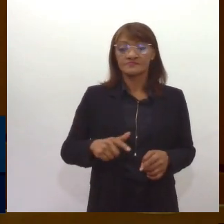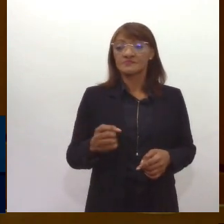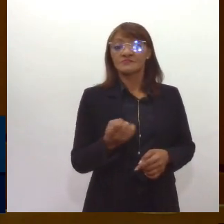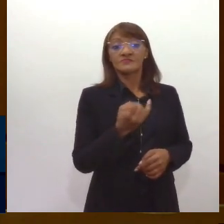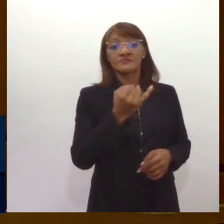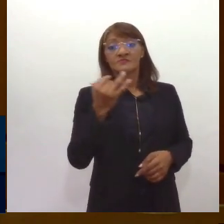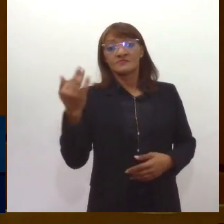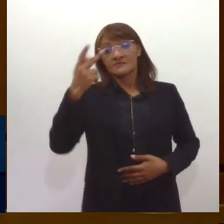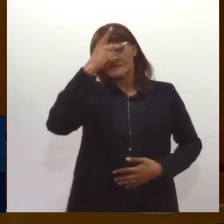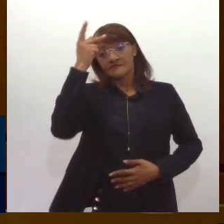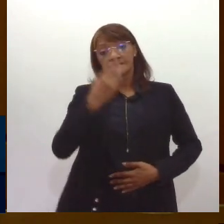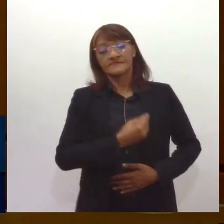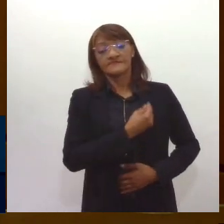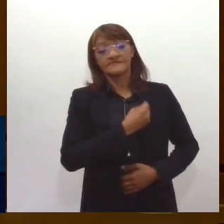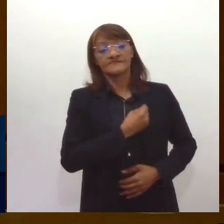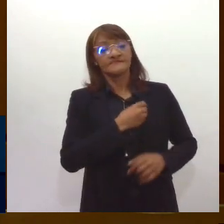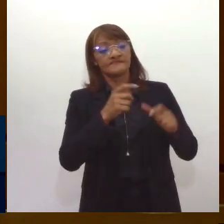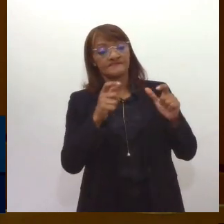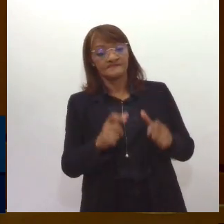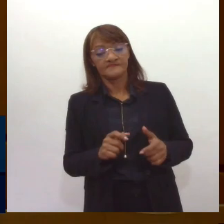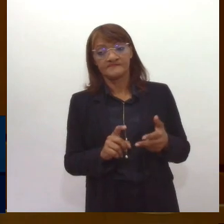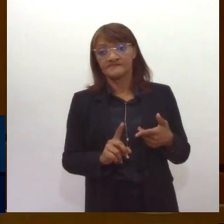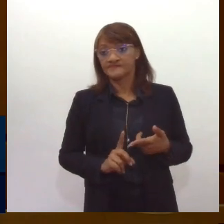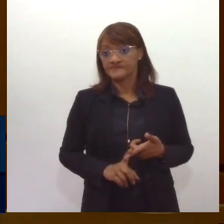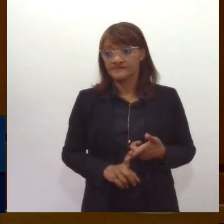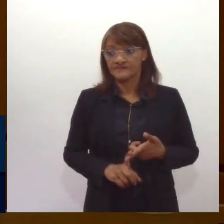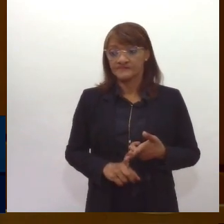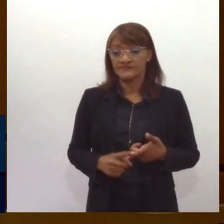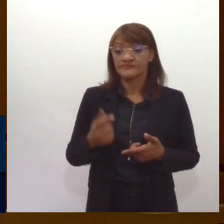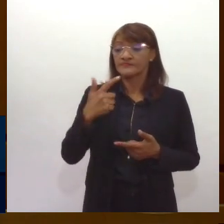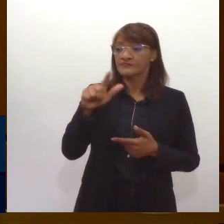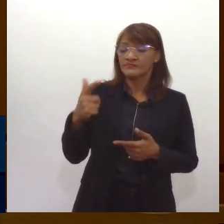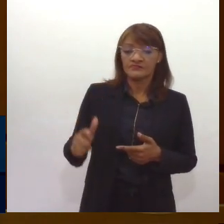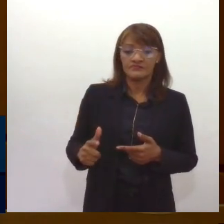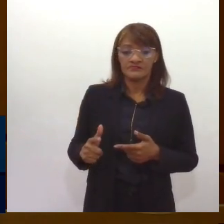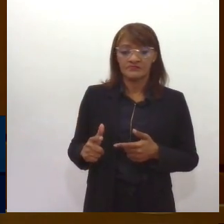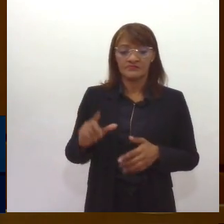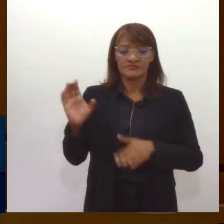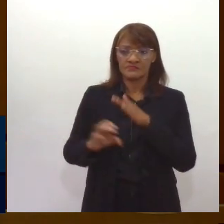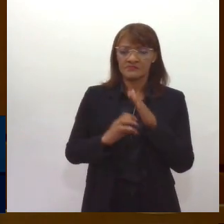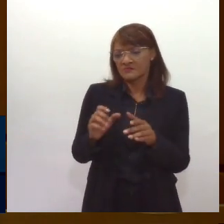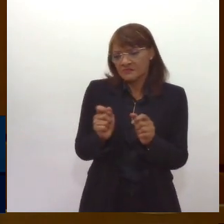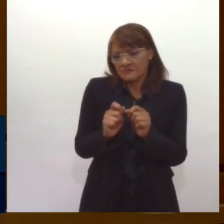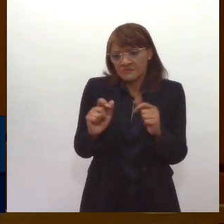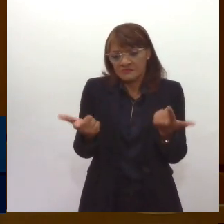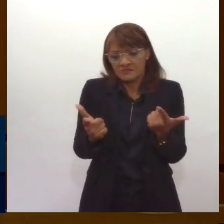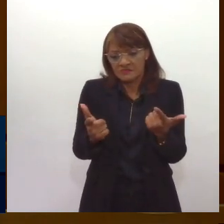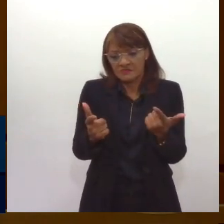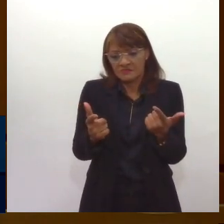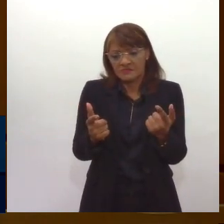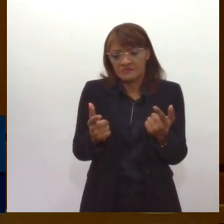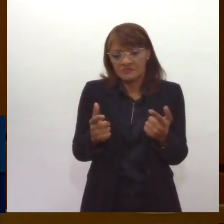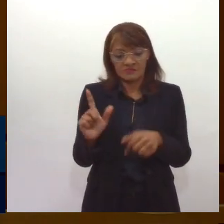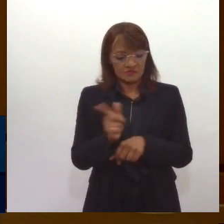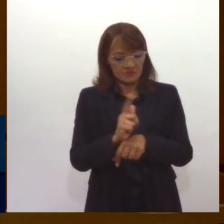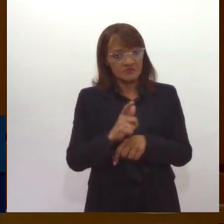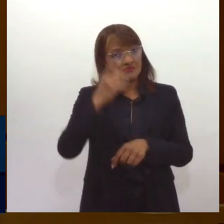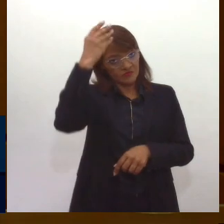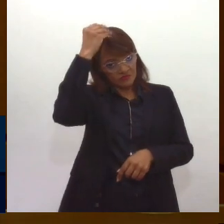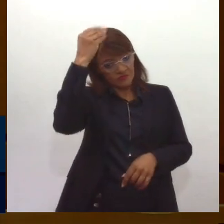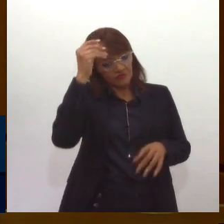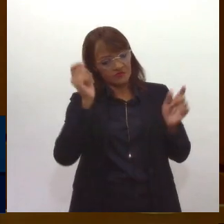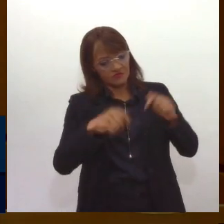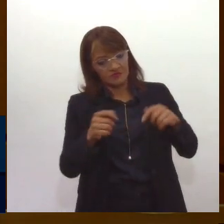outros investimentos que estão lá, claro que São Cristóvão tem condições de administrar. Aumenta o número populacional, aumenta o número de